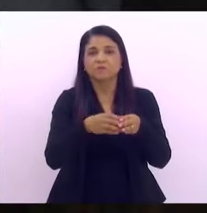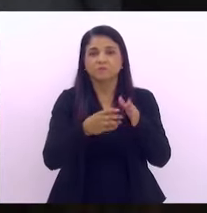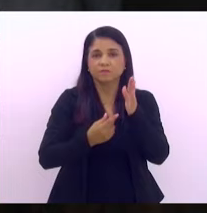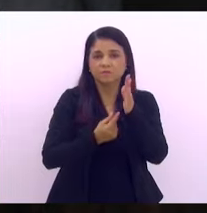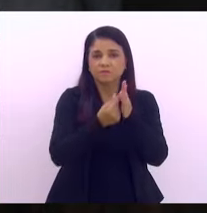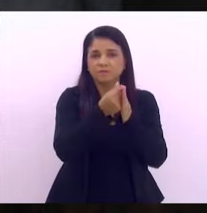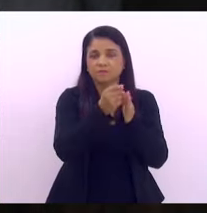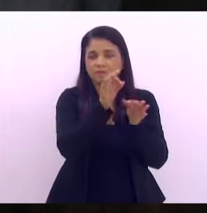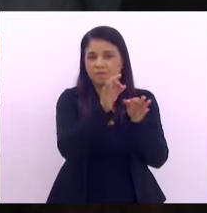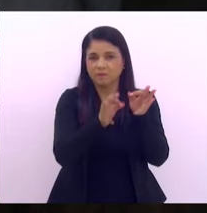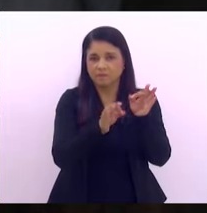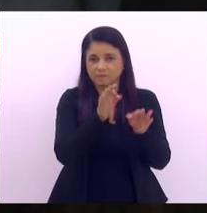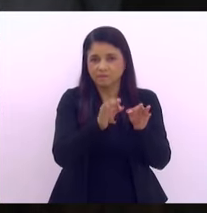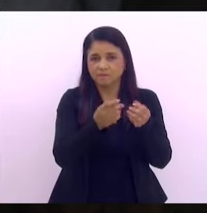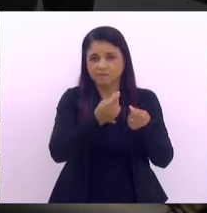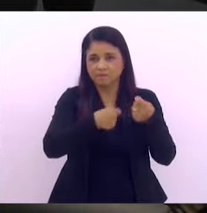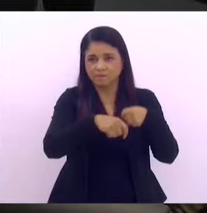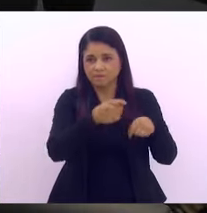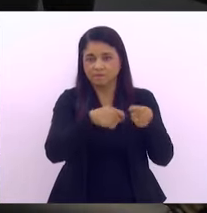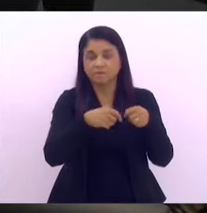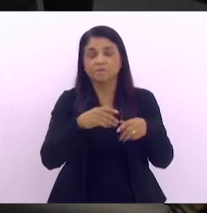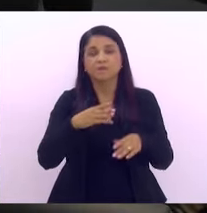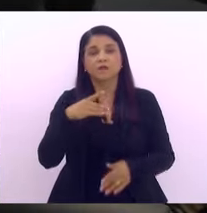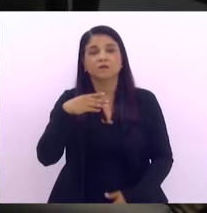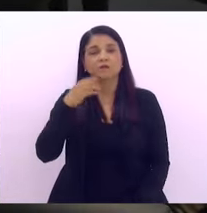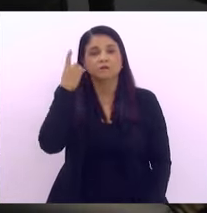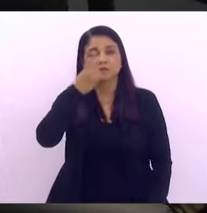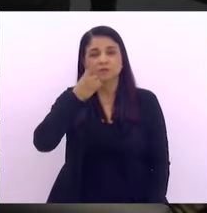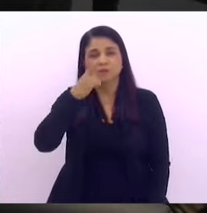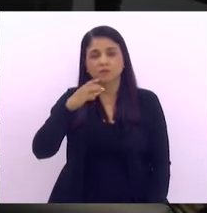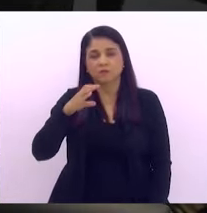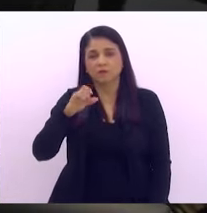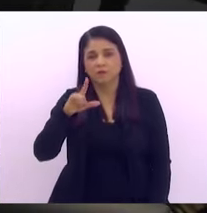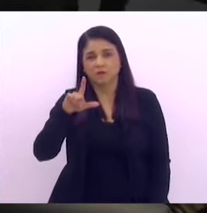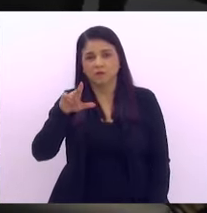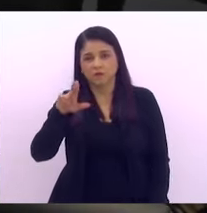Orçamento e Finanças, deputado Cláudio Caiado.